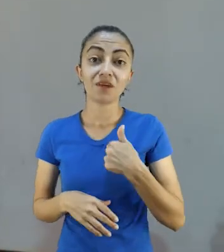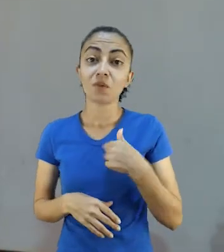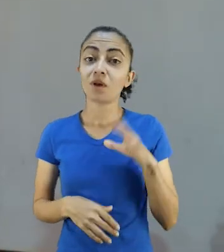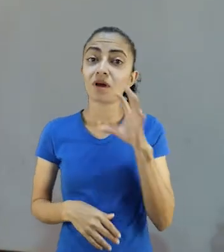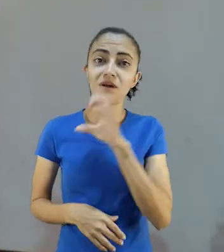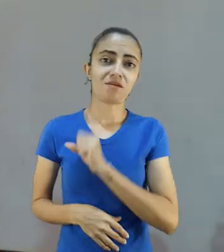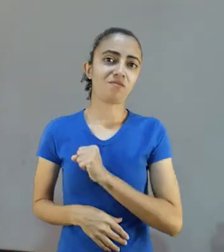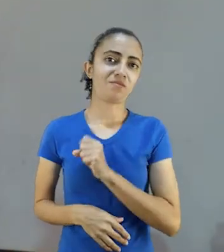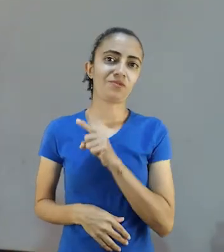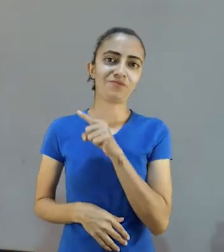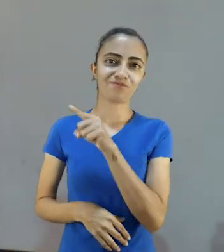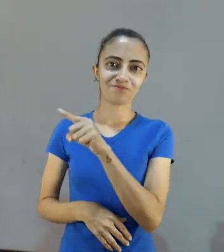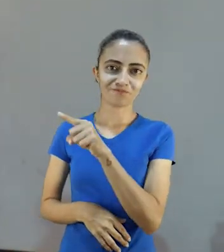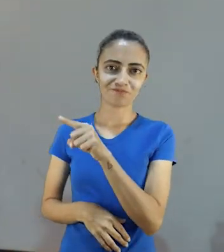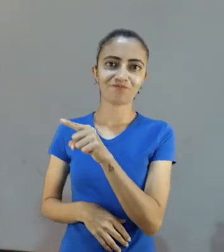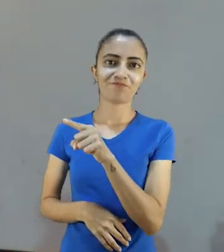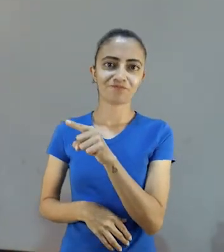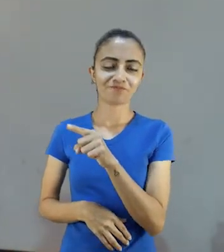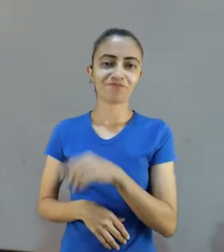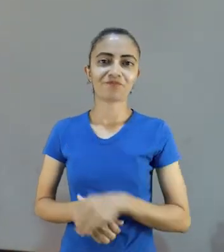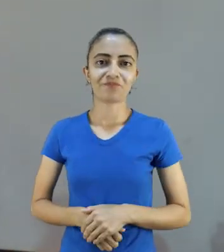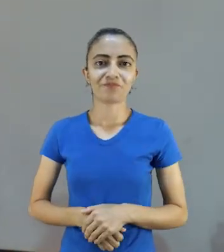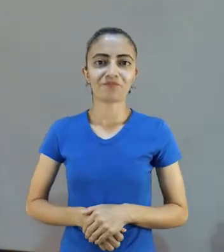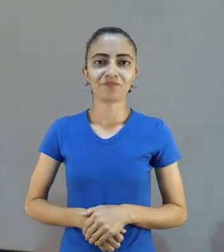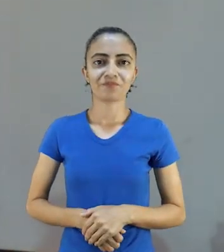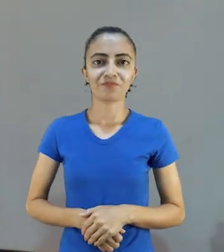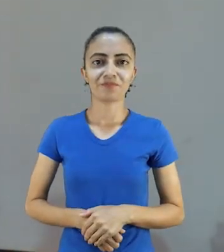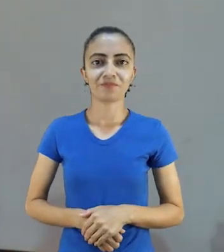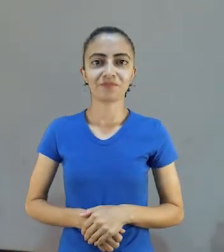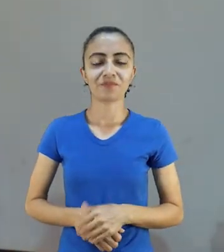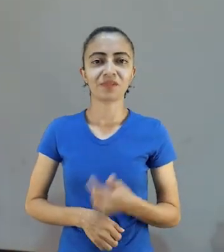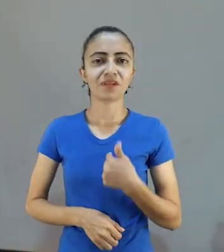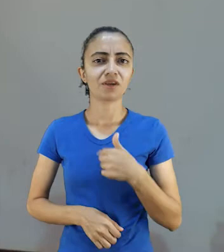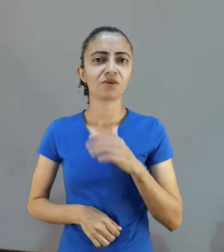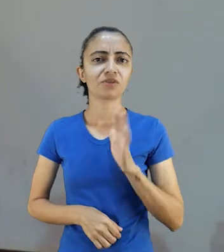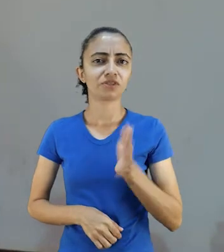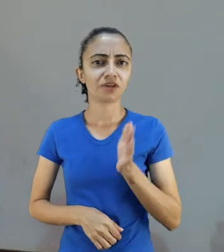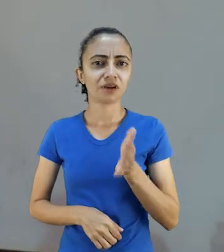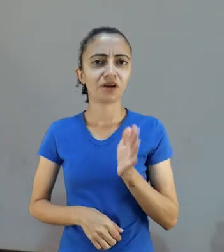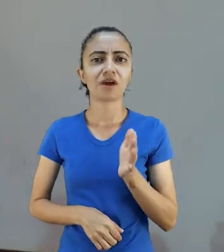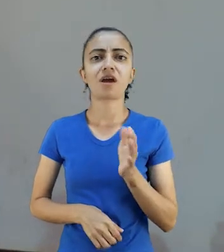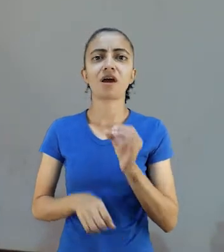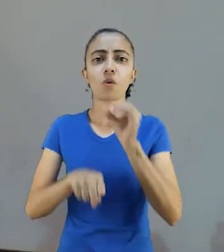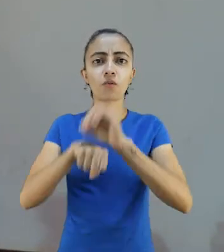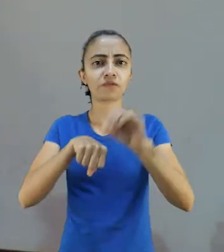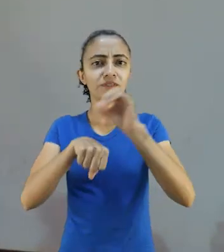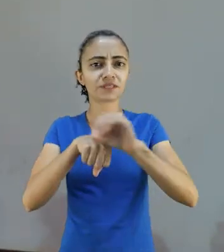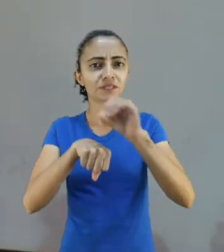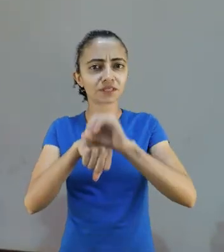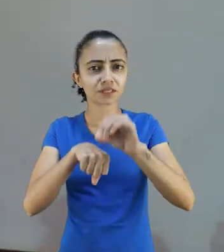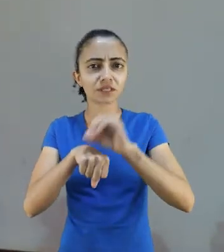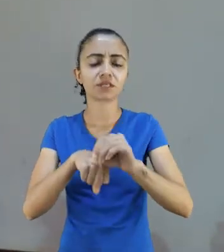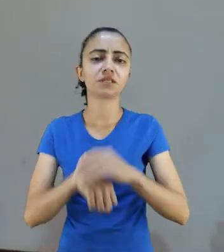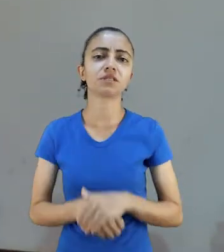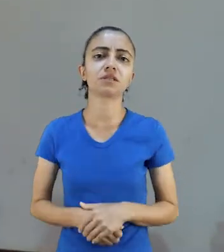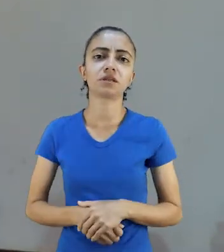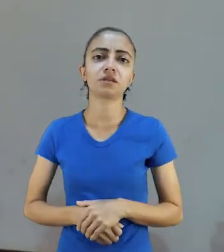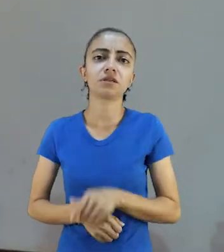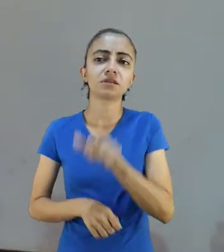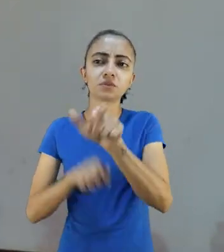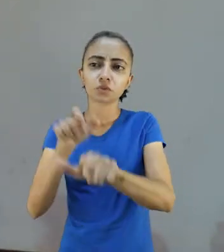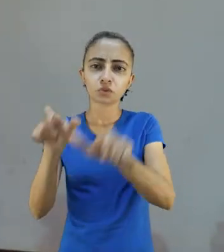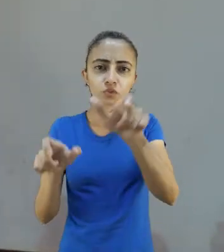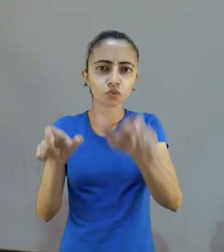Amo. É uma terapia. Eu já dei muita, já dei muita oficina. E o pessoal chegou lá,